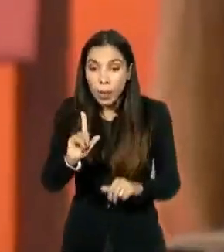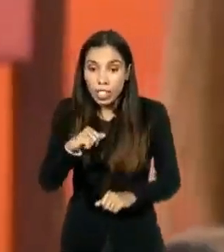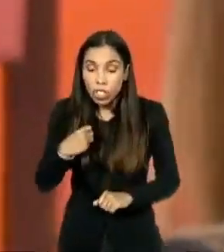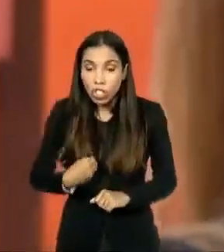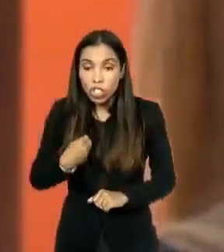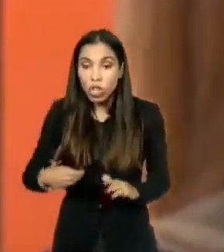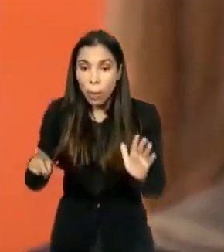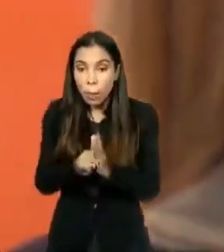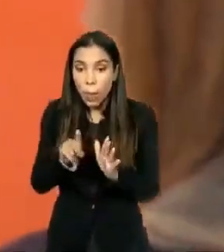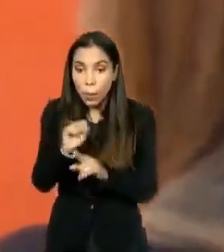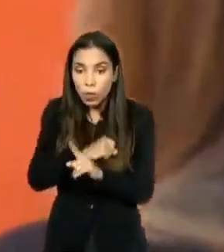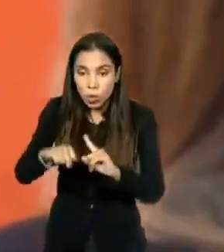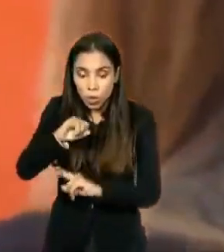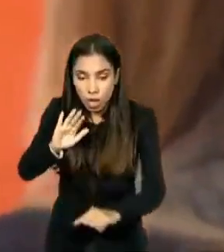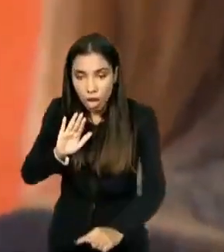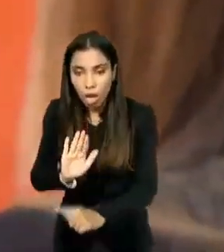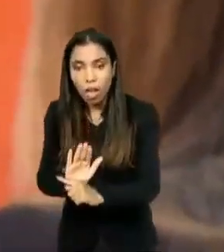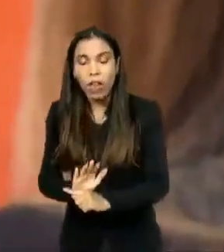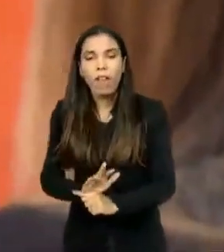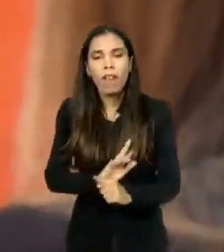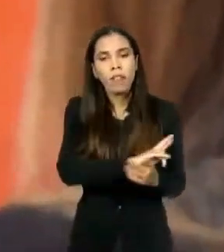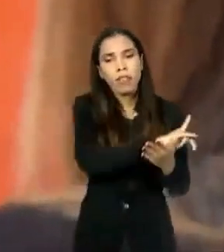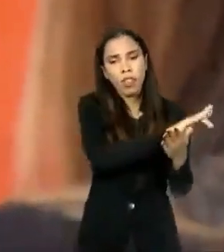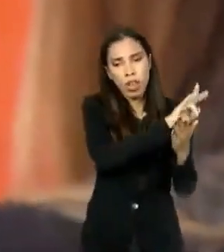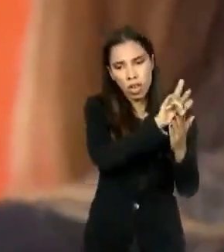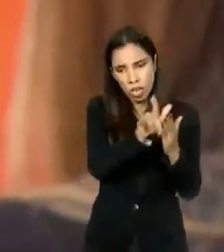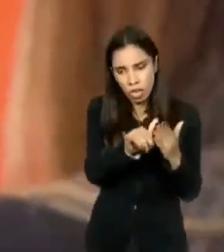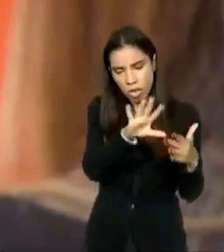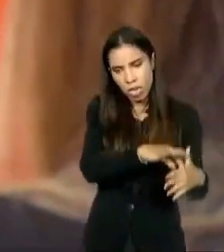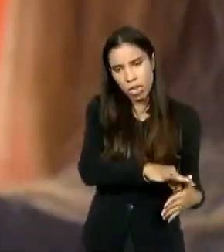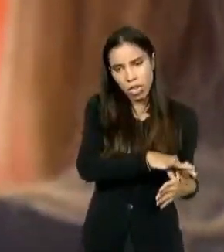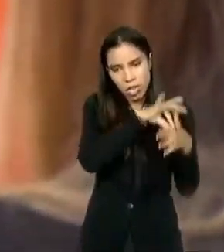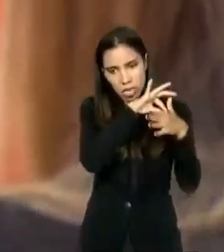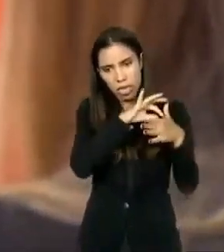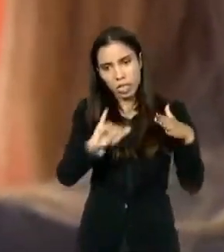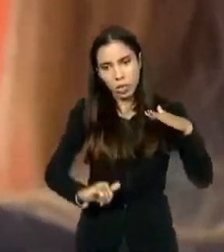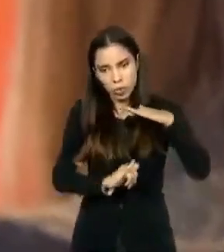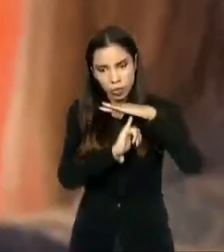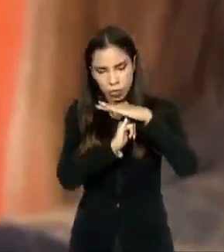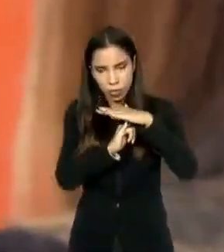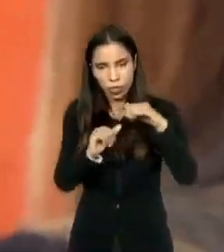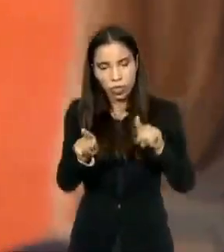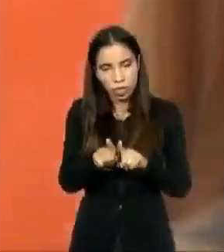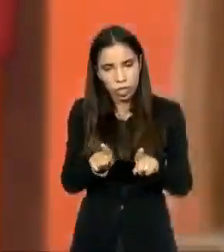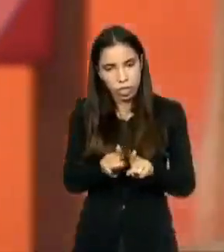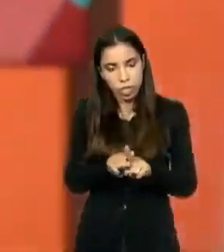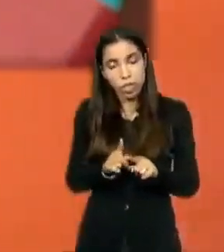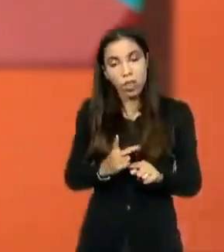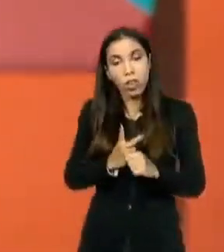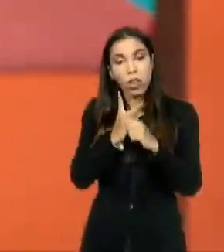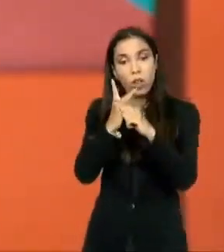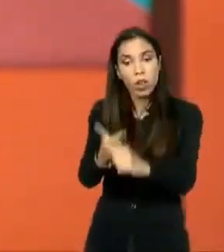veia. Procuraram várias outras lideranças, instituições e entidades e